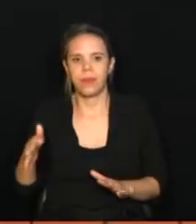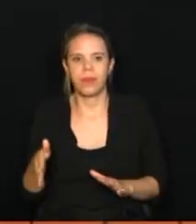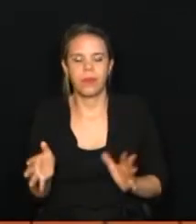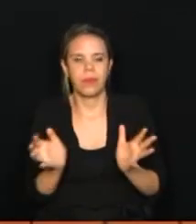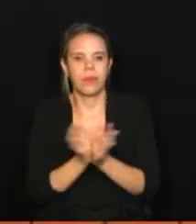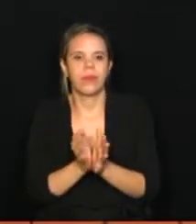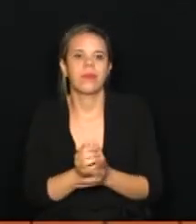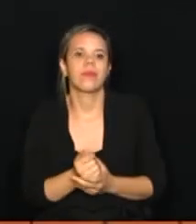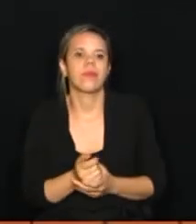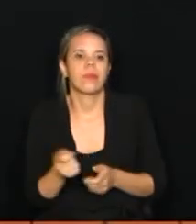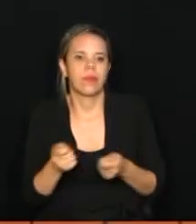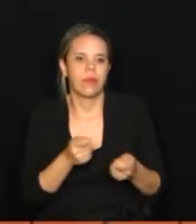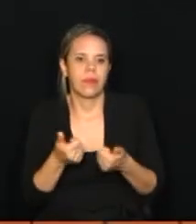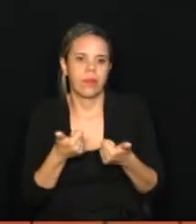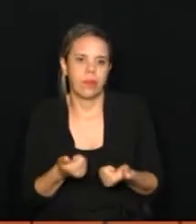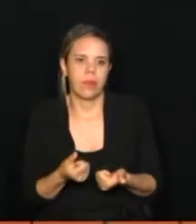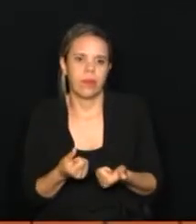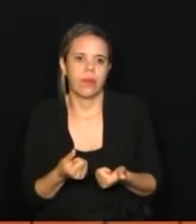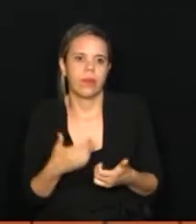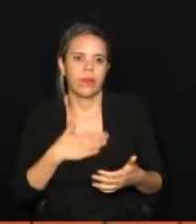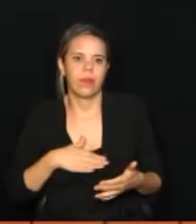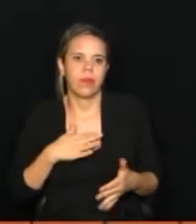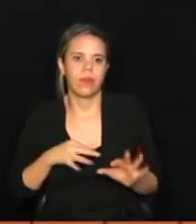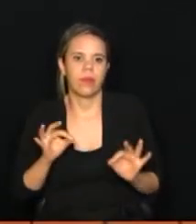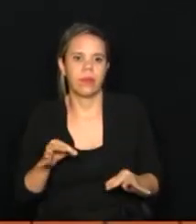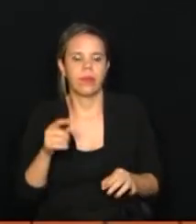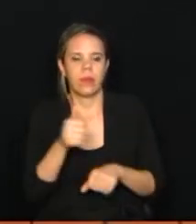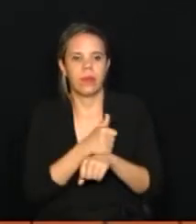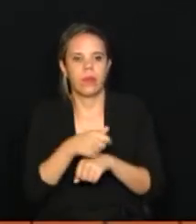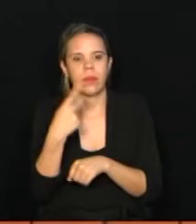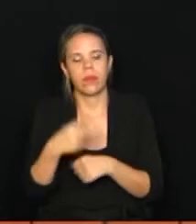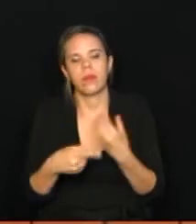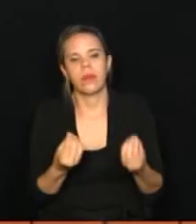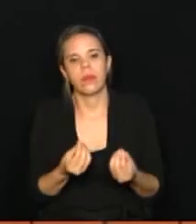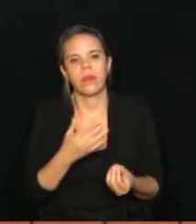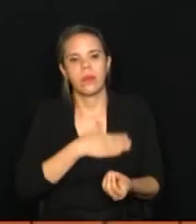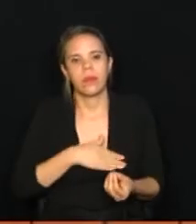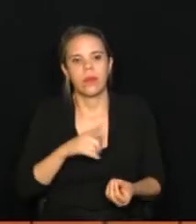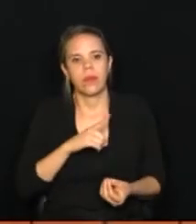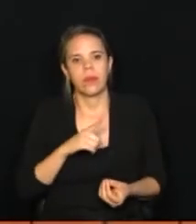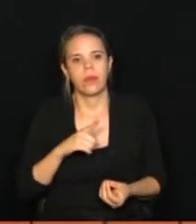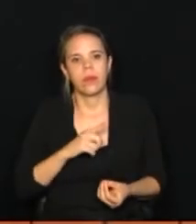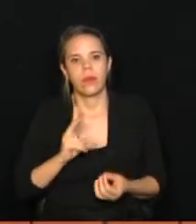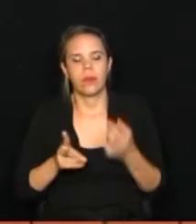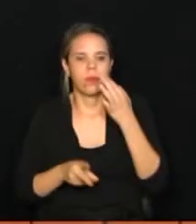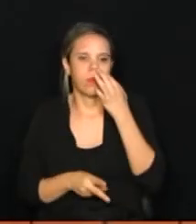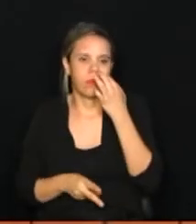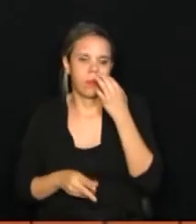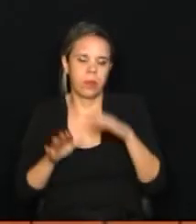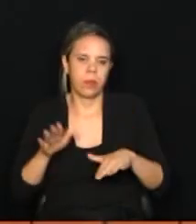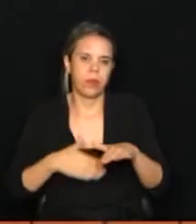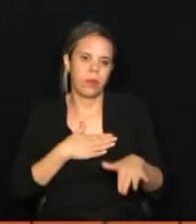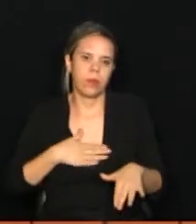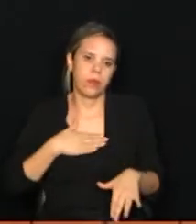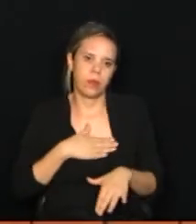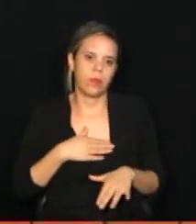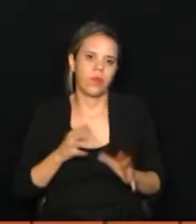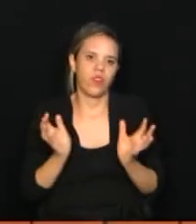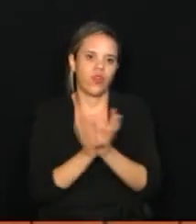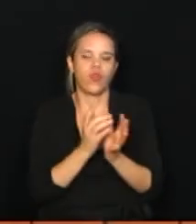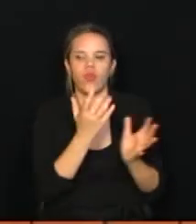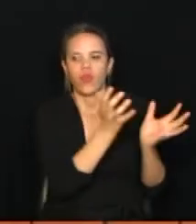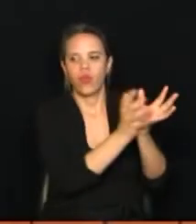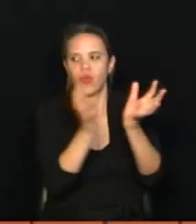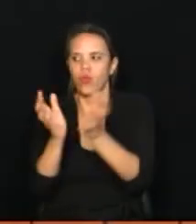Você lida bem com isso? Você está tranquila? É da sua carreira? Você gostaria de ter permanecido? Às vezes gostou de jogar num clube, gostou de jogar